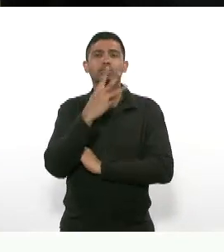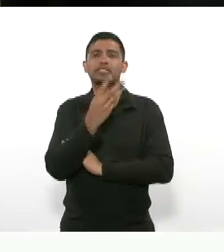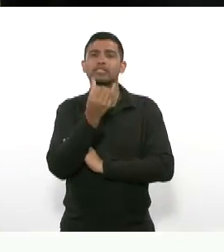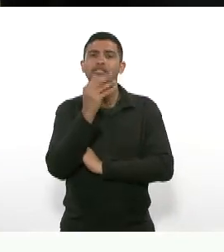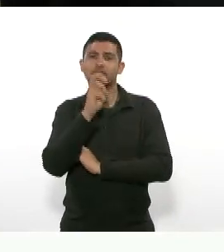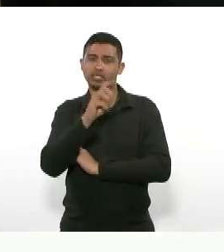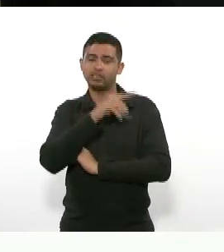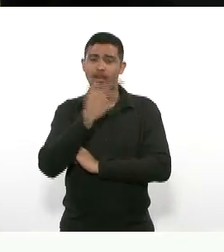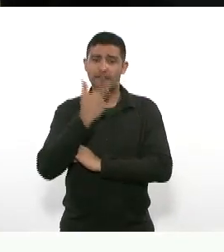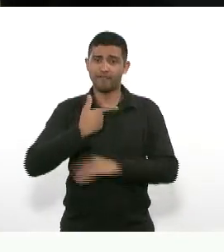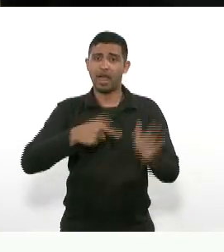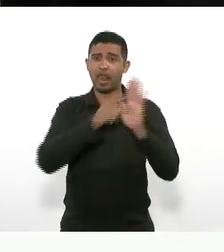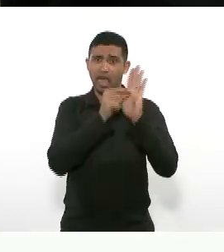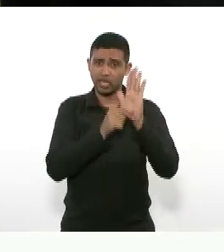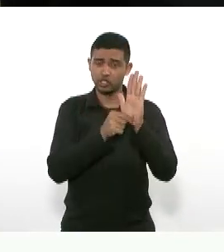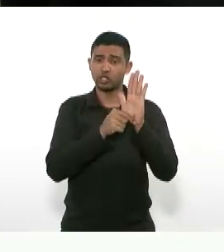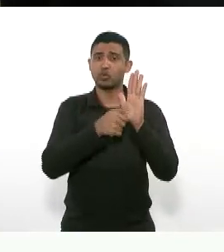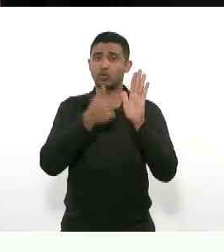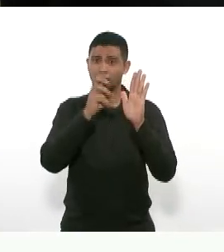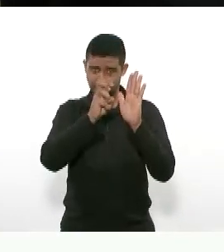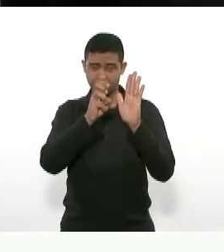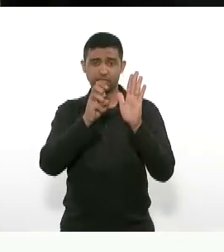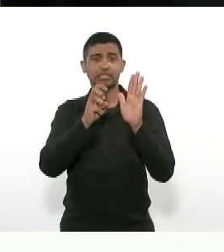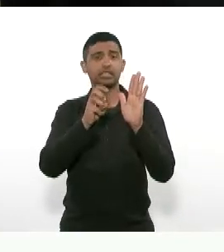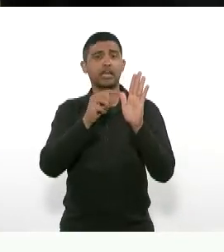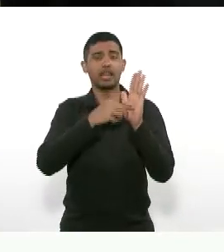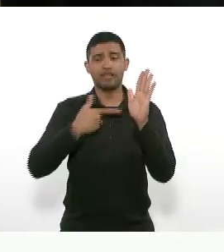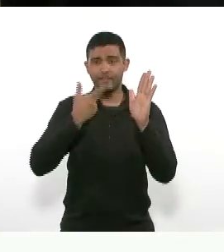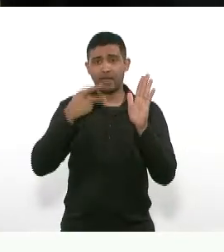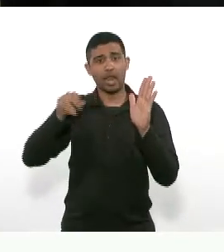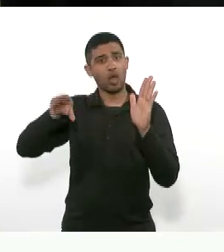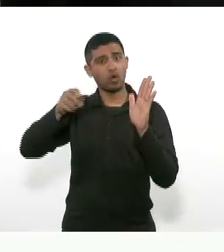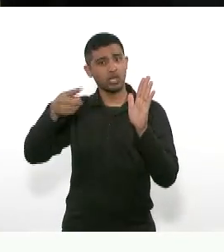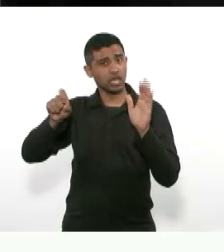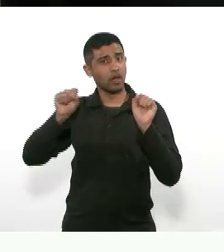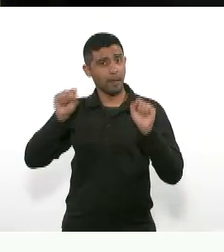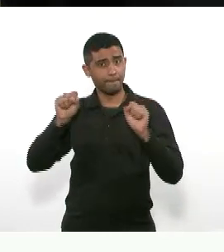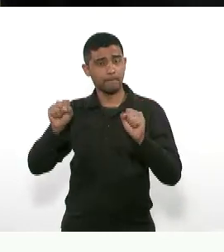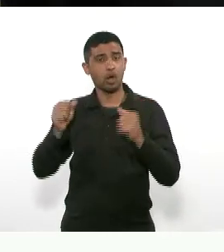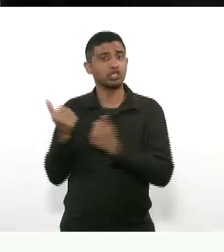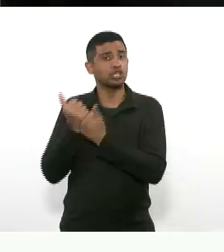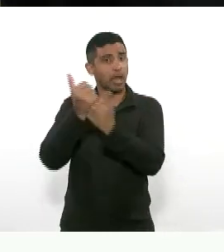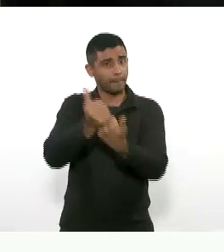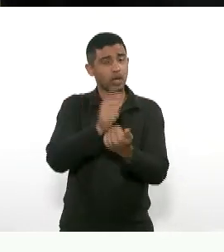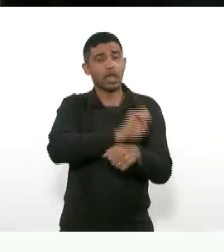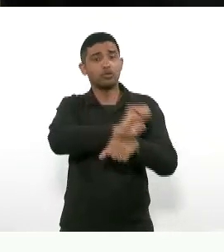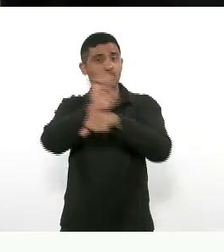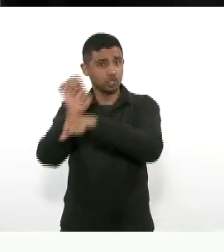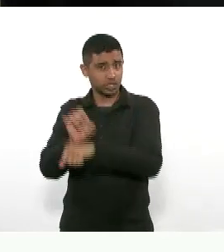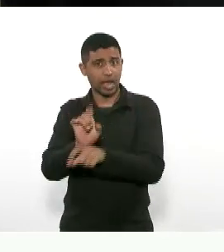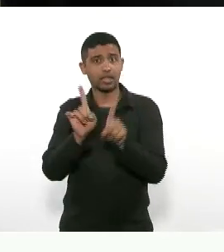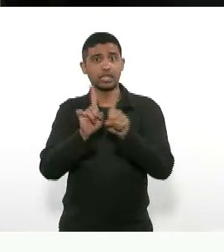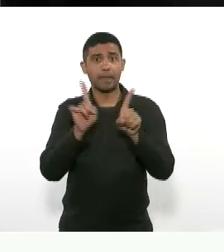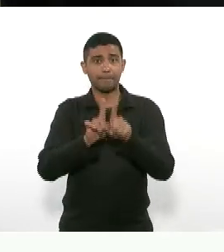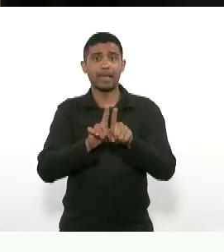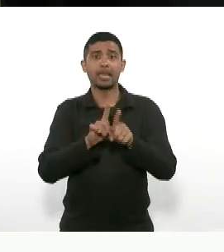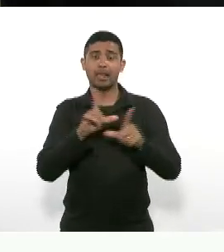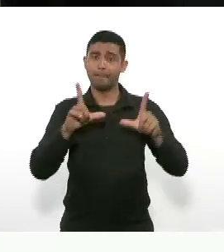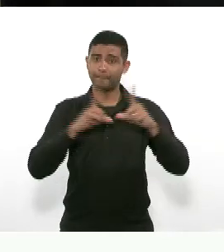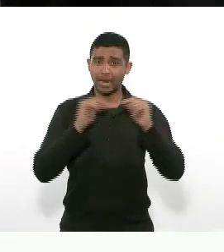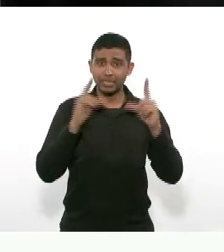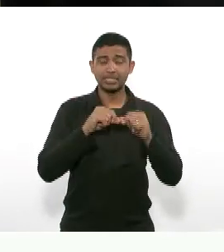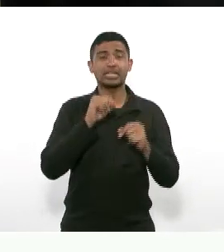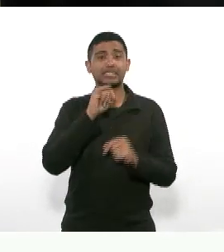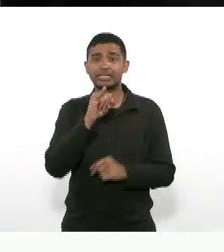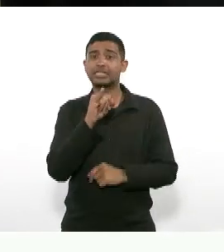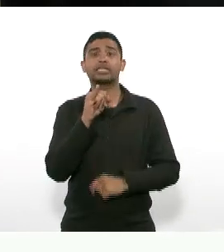15 da lógica da União poderá apoiar os Estados, o Distrito Federal e os municípios que não dispuserem de condições técnicas